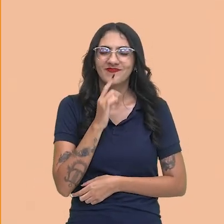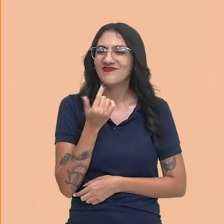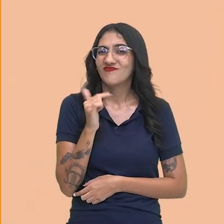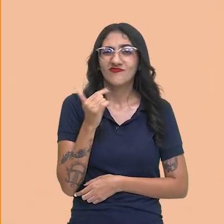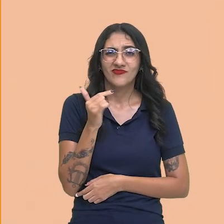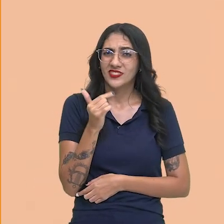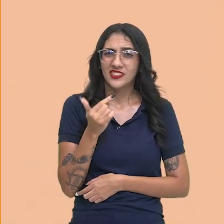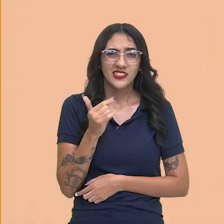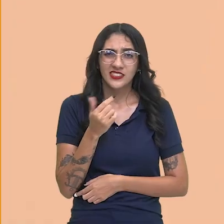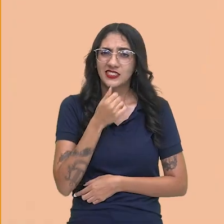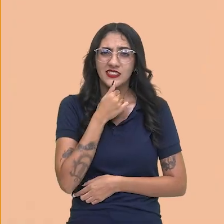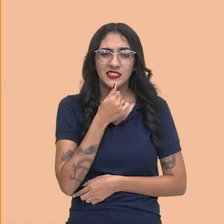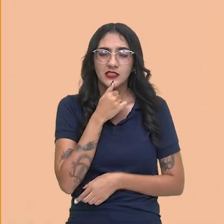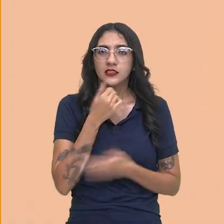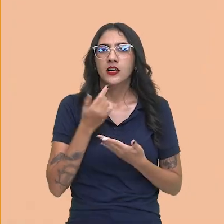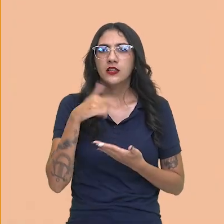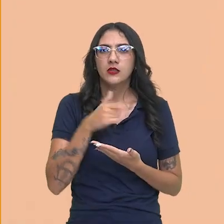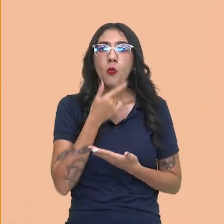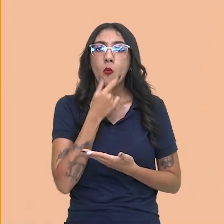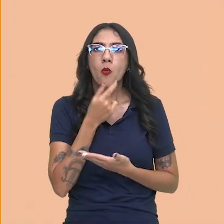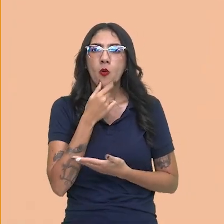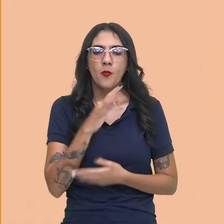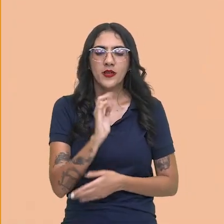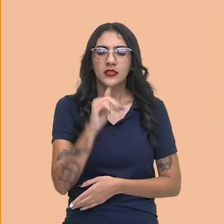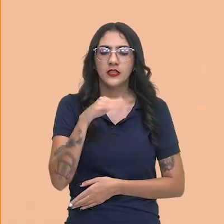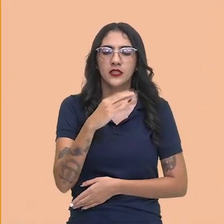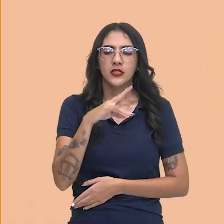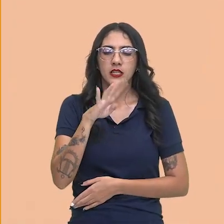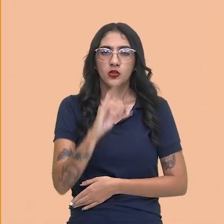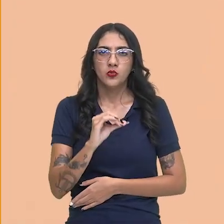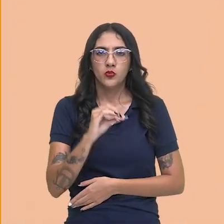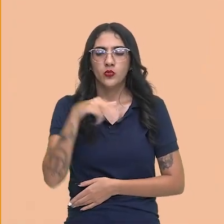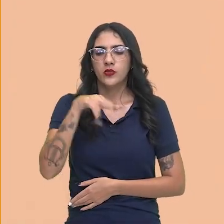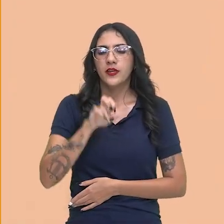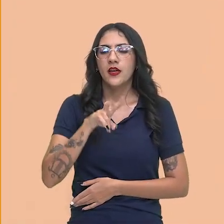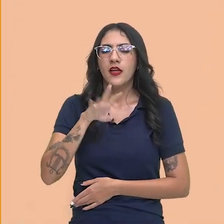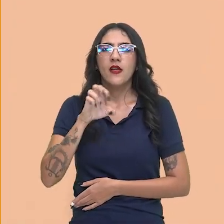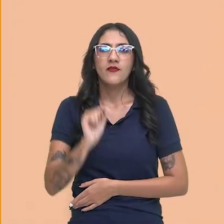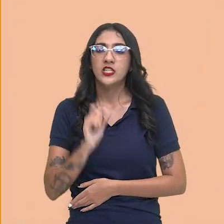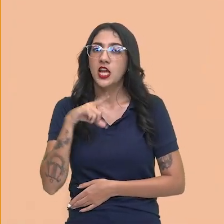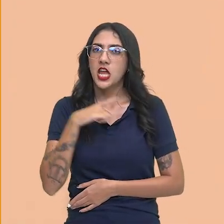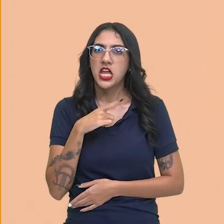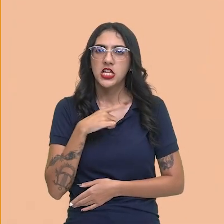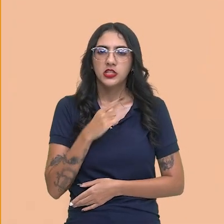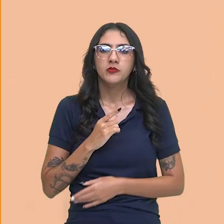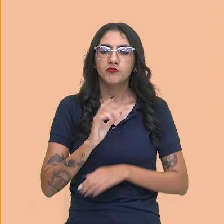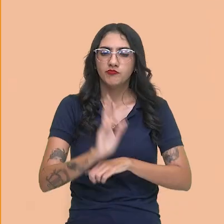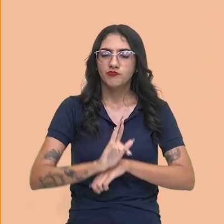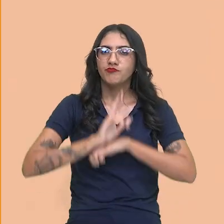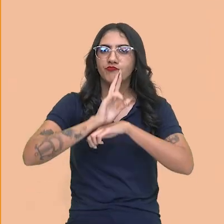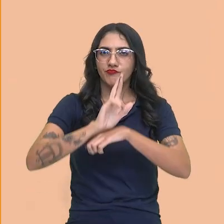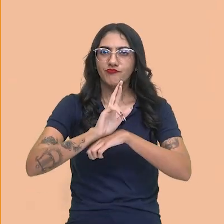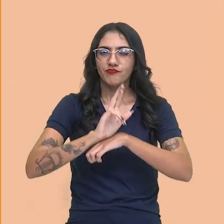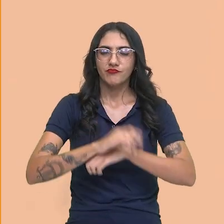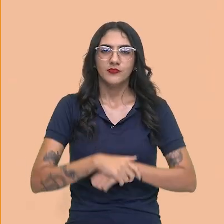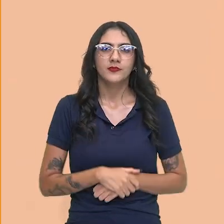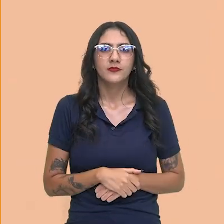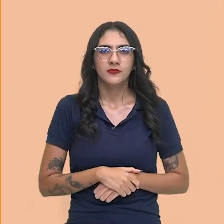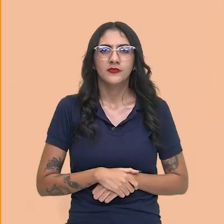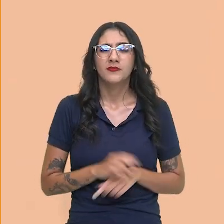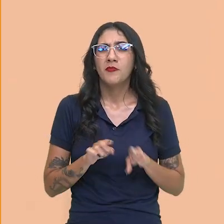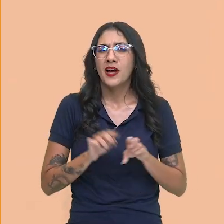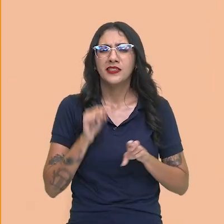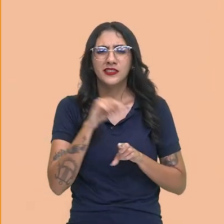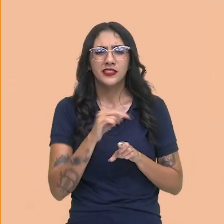essa emenda, né? E Tancredo Neves vai assumir através do voto indireto. Mas foi um movimento importante, por quê? Porque ele já